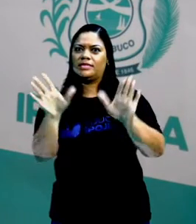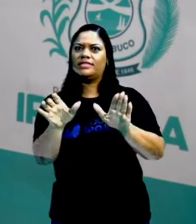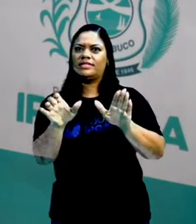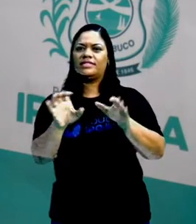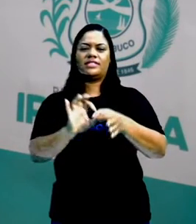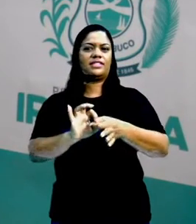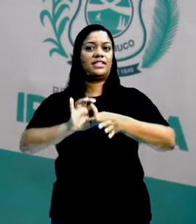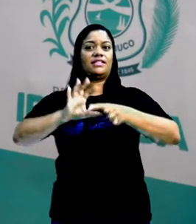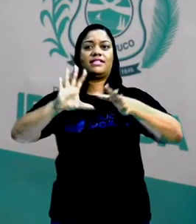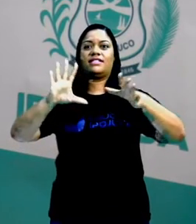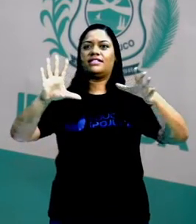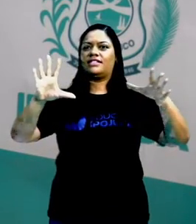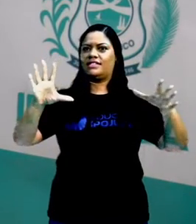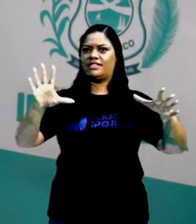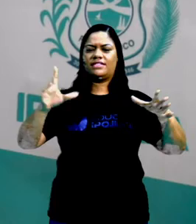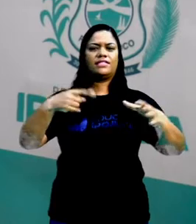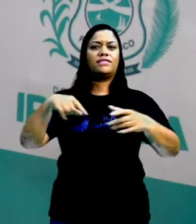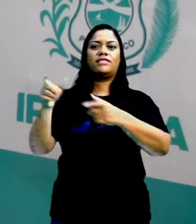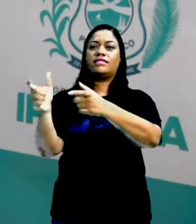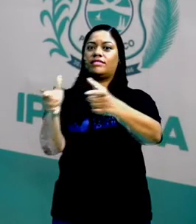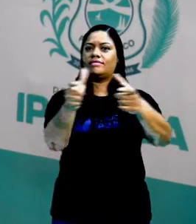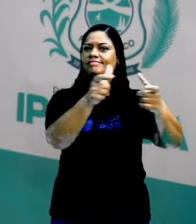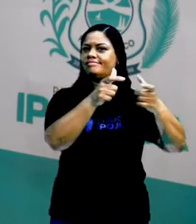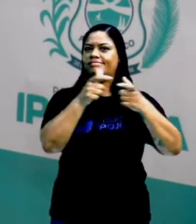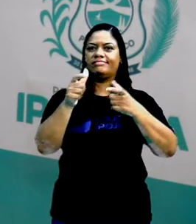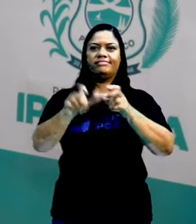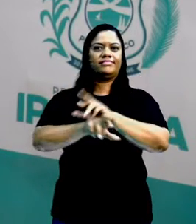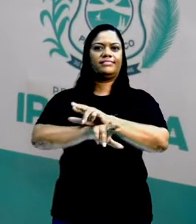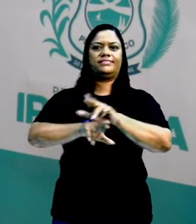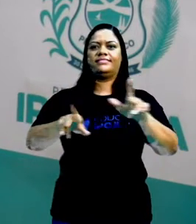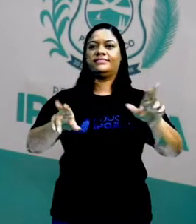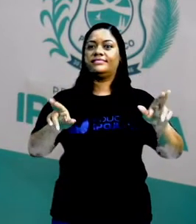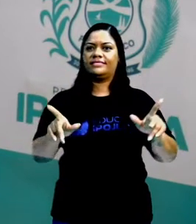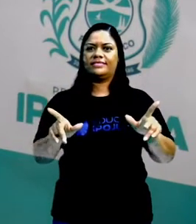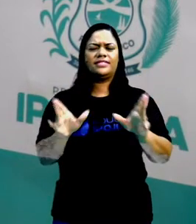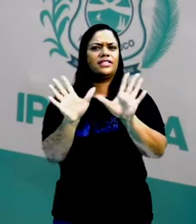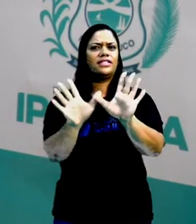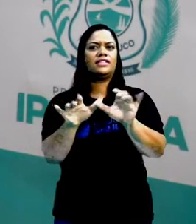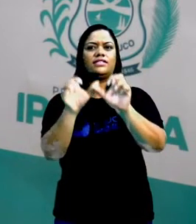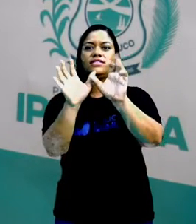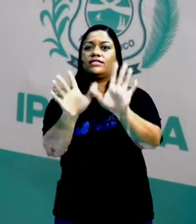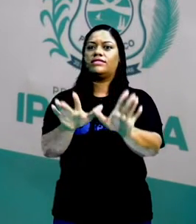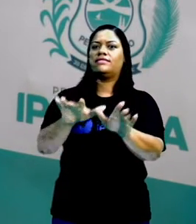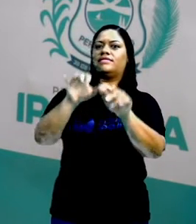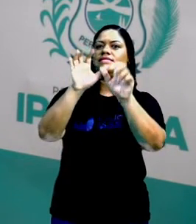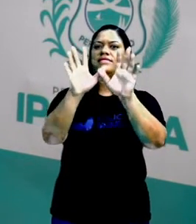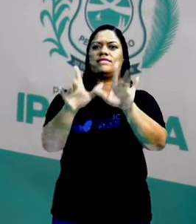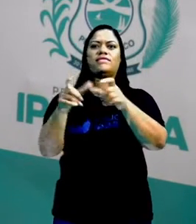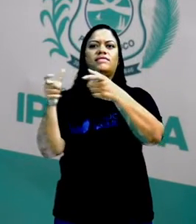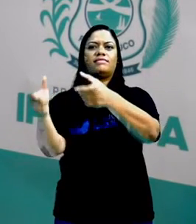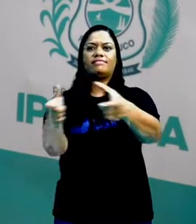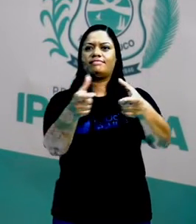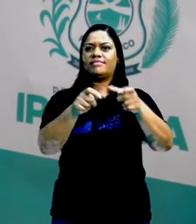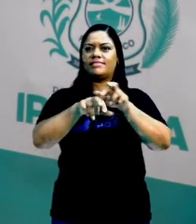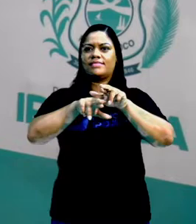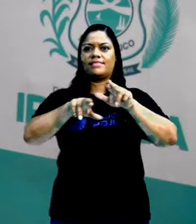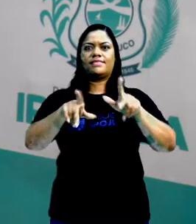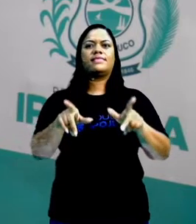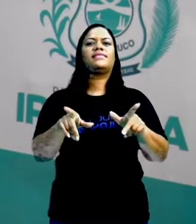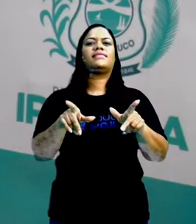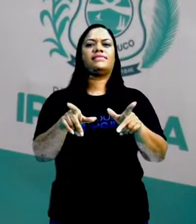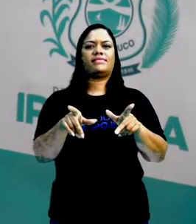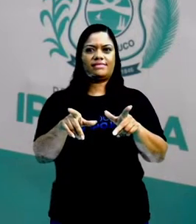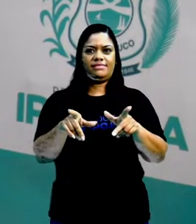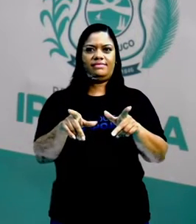que é livre, que vai por vários caminhos, né? Que voa em vários espaços. E isso